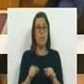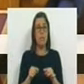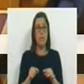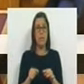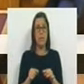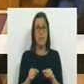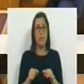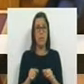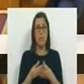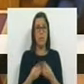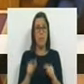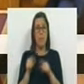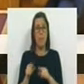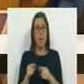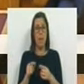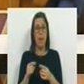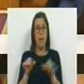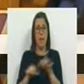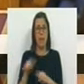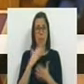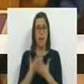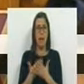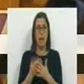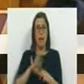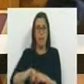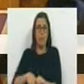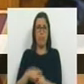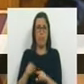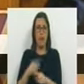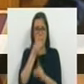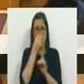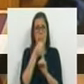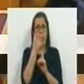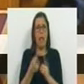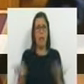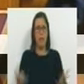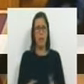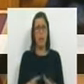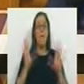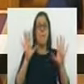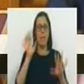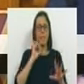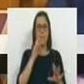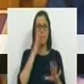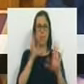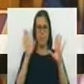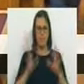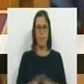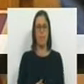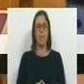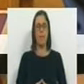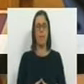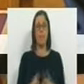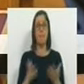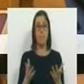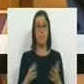o glicofato daria claramente cabo dessas plantas. Mas também é importante referir o seguinte, é